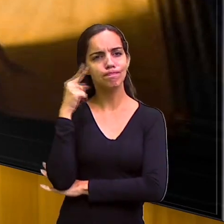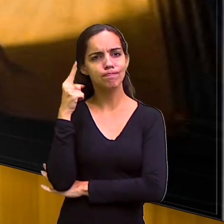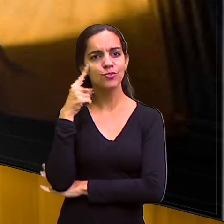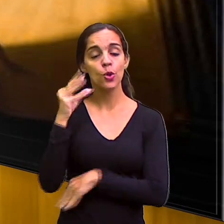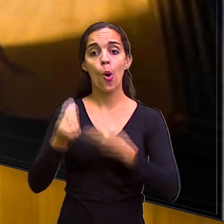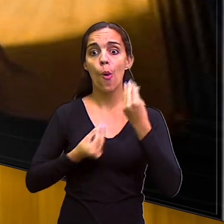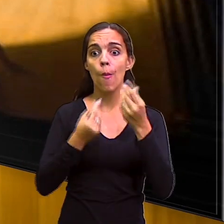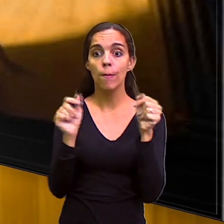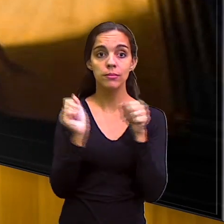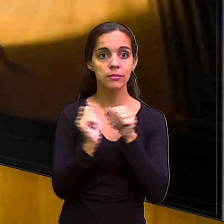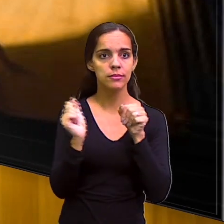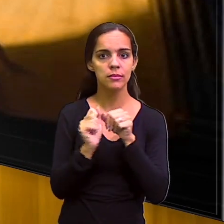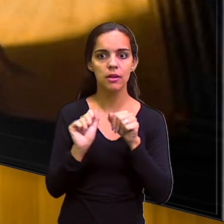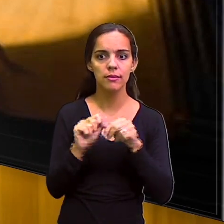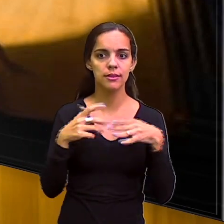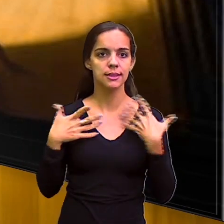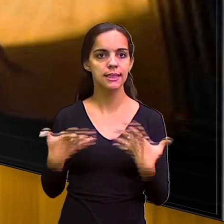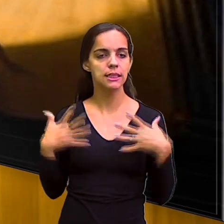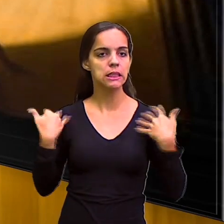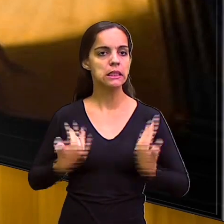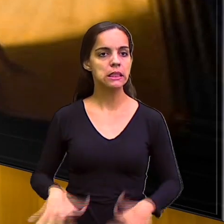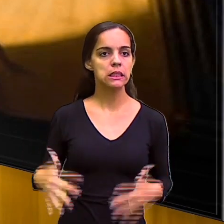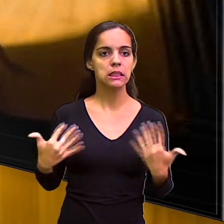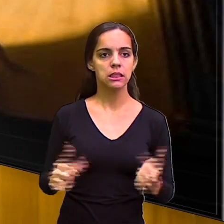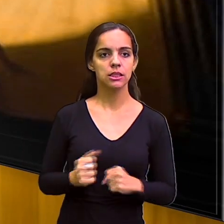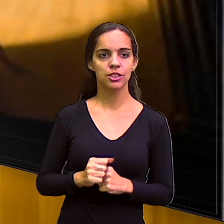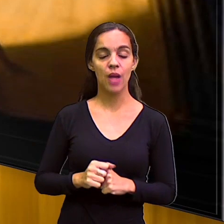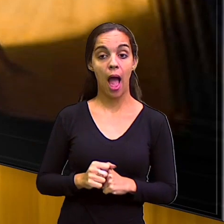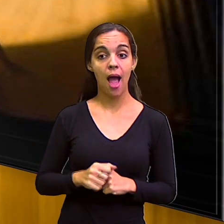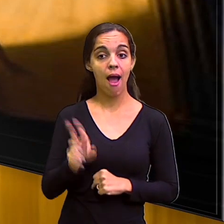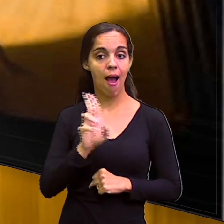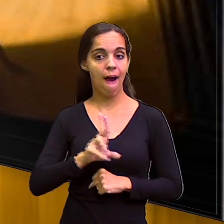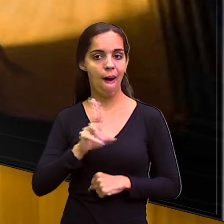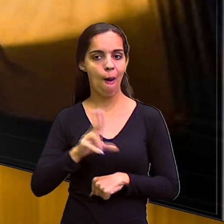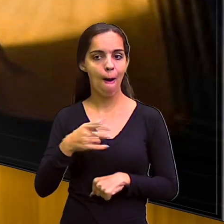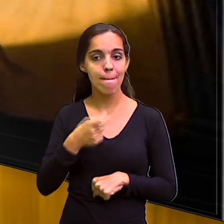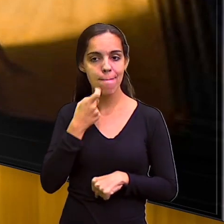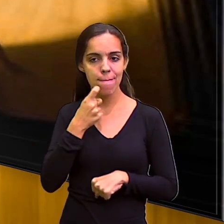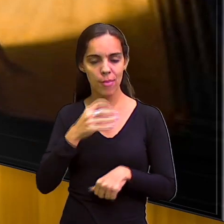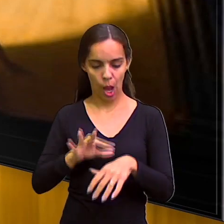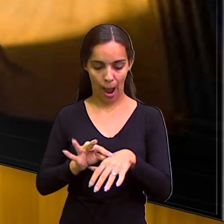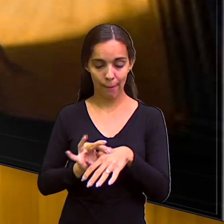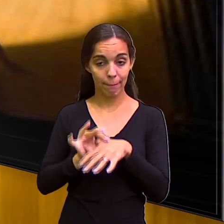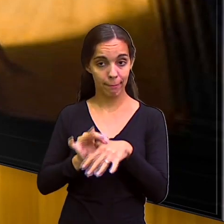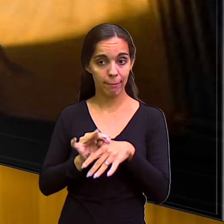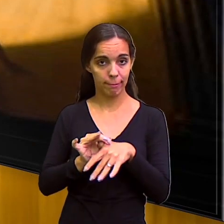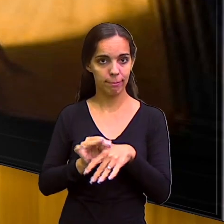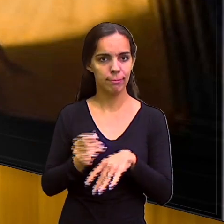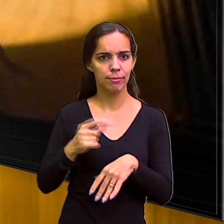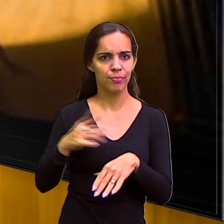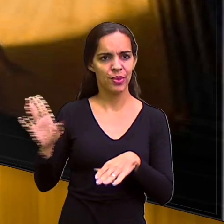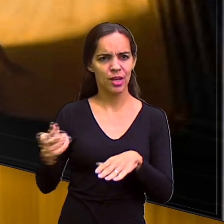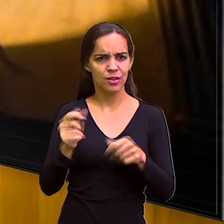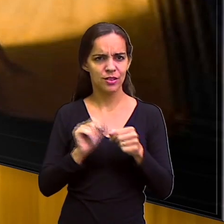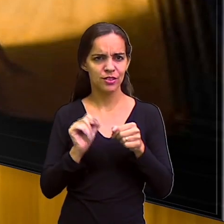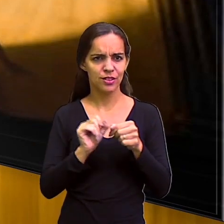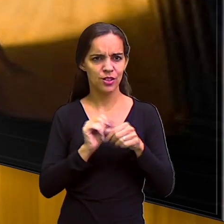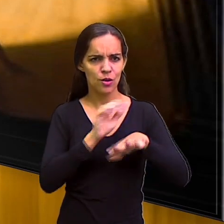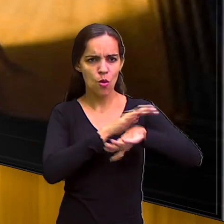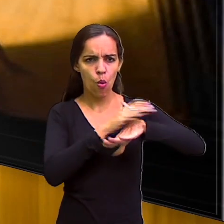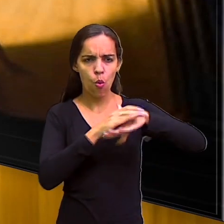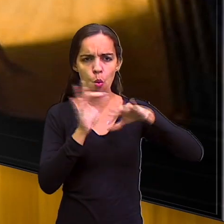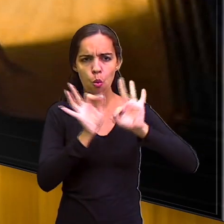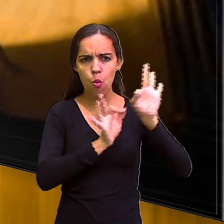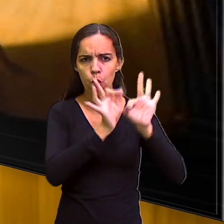ele faria? E com uma pele de peixe macia e transparente,